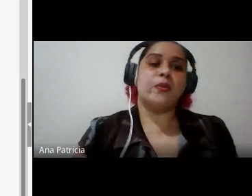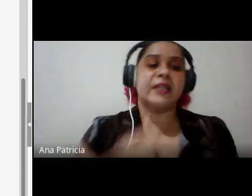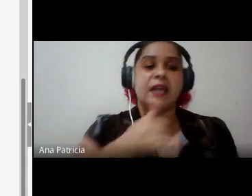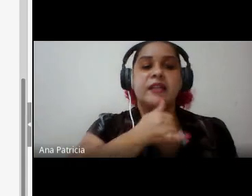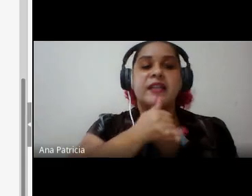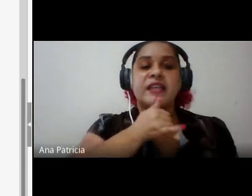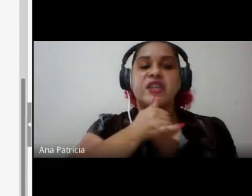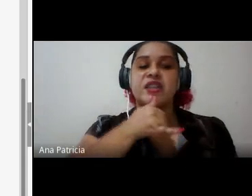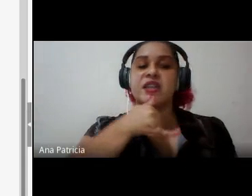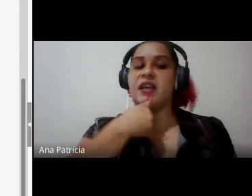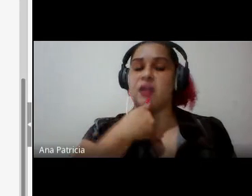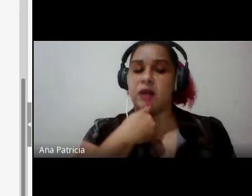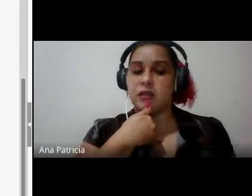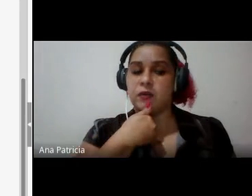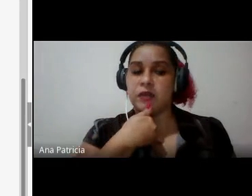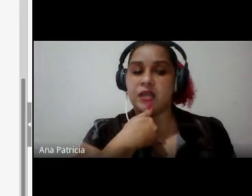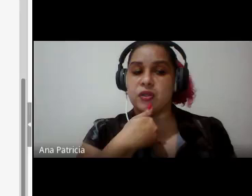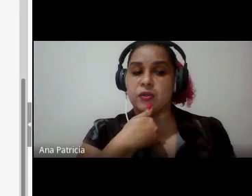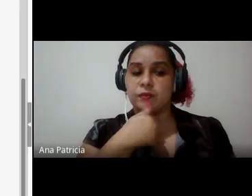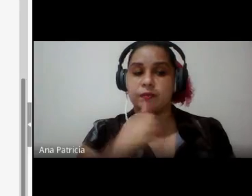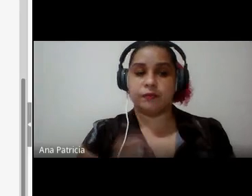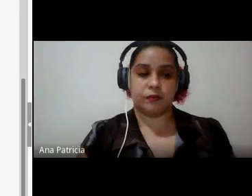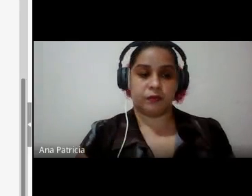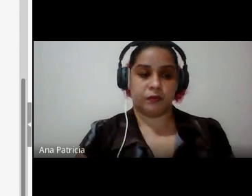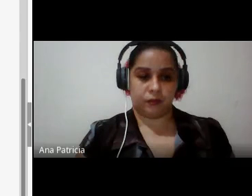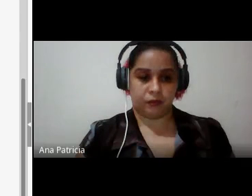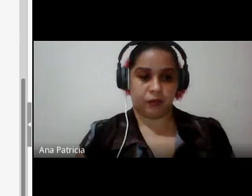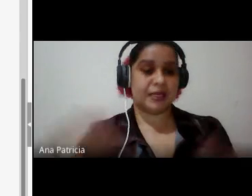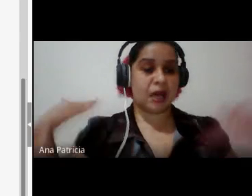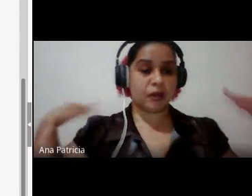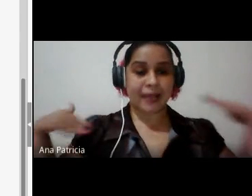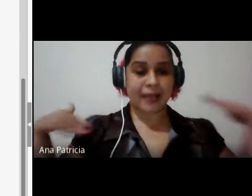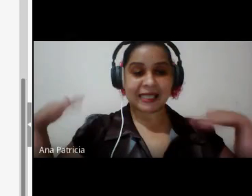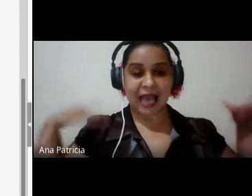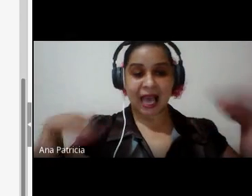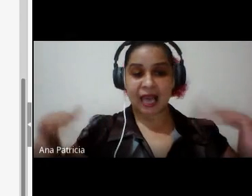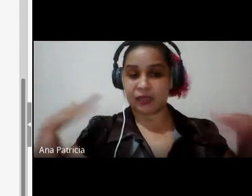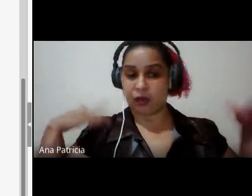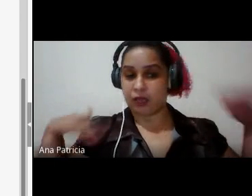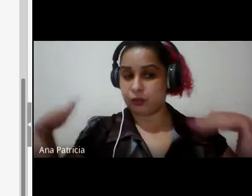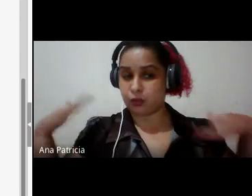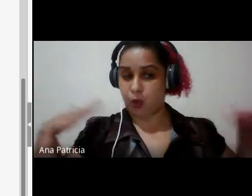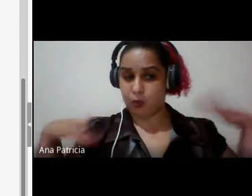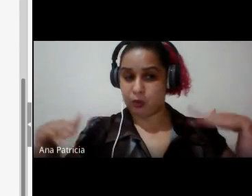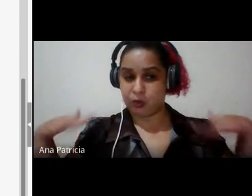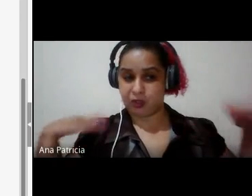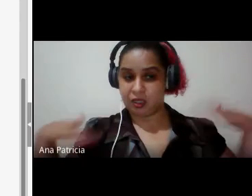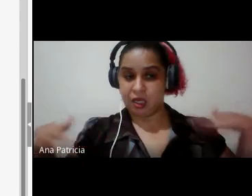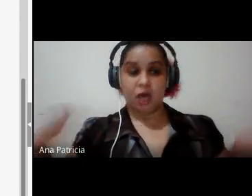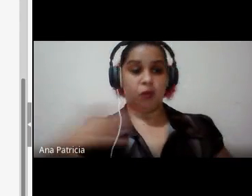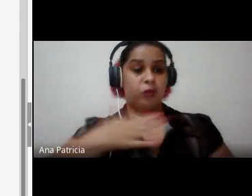Como o sinal de triste, que é tocando no queixo. Sinal de passear, que é tocando nos